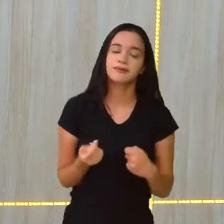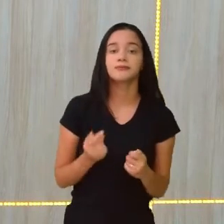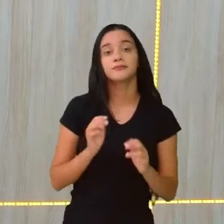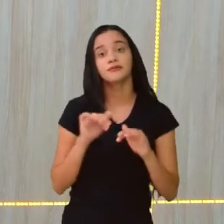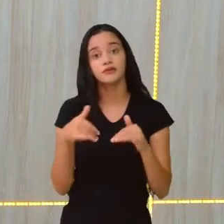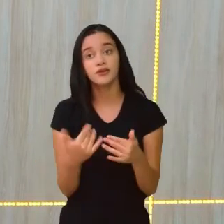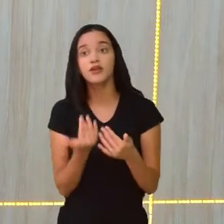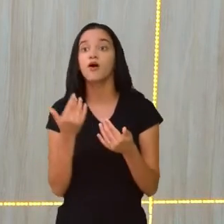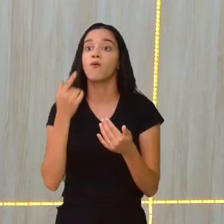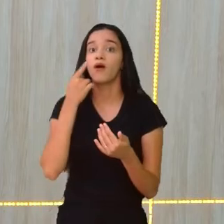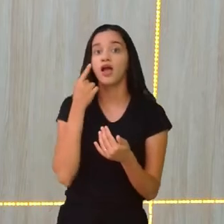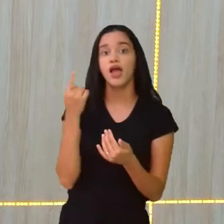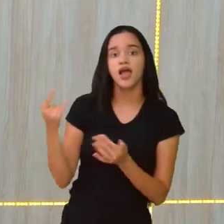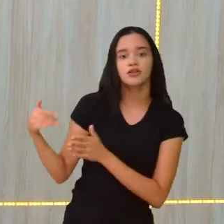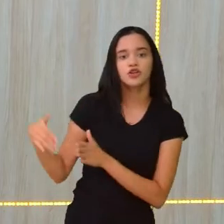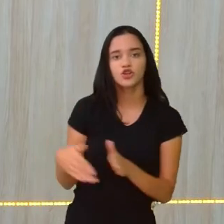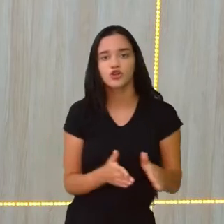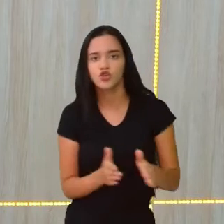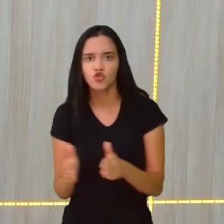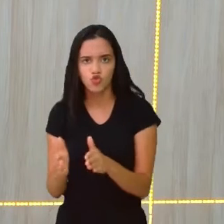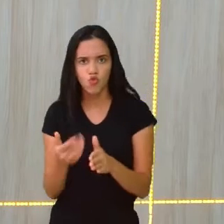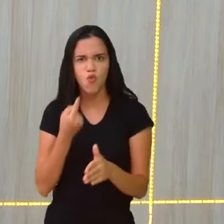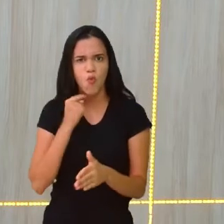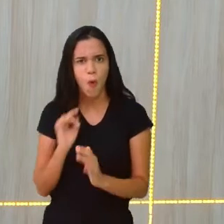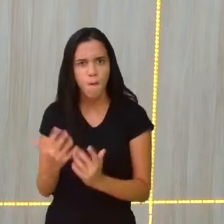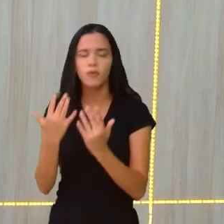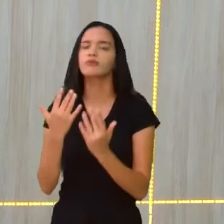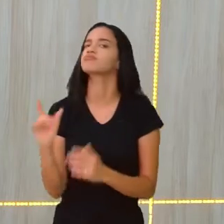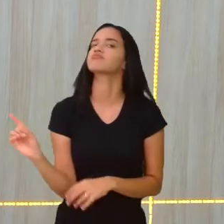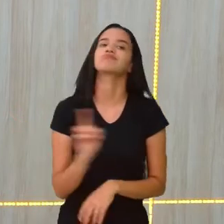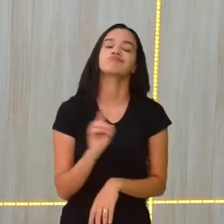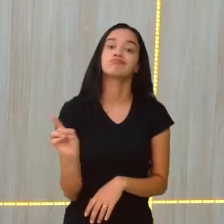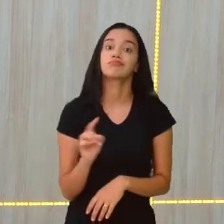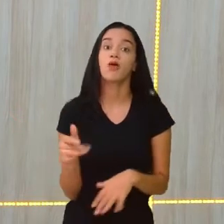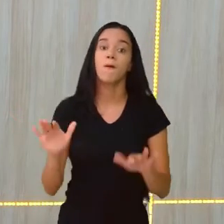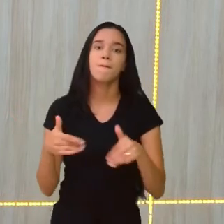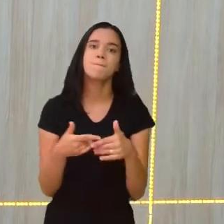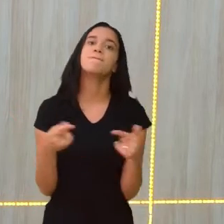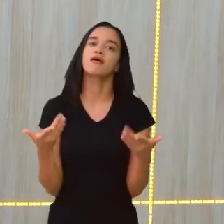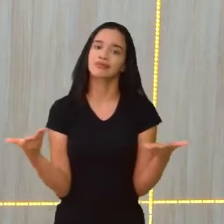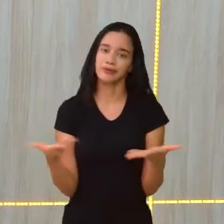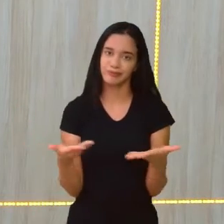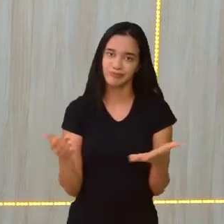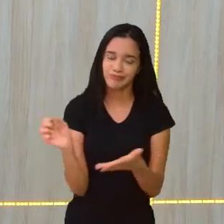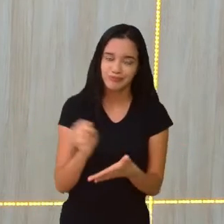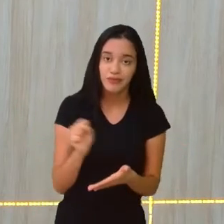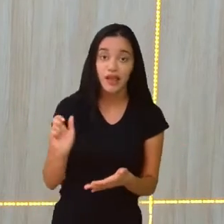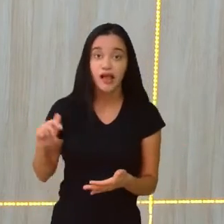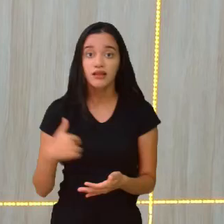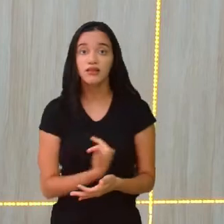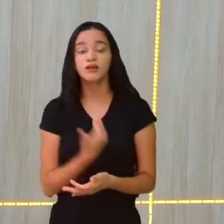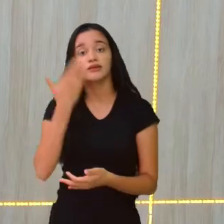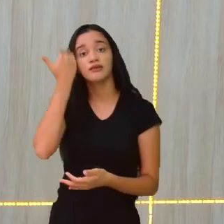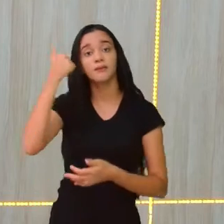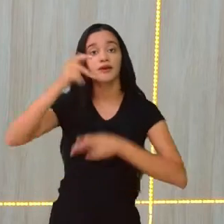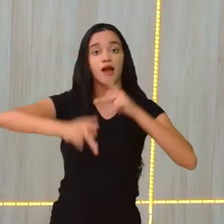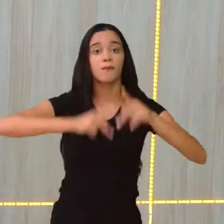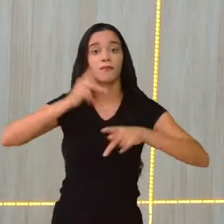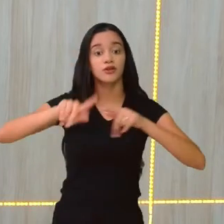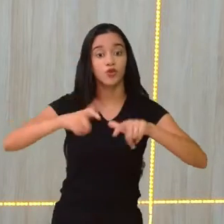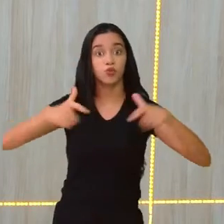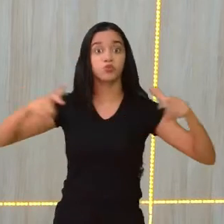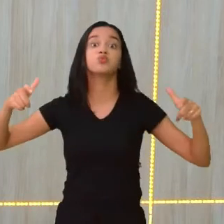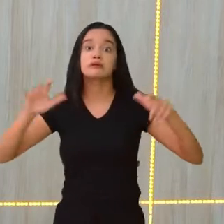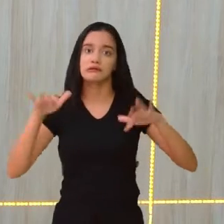Então, esse rio, ele não era tão poluído como está agora. Então, nós sabemos que a população cresceu, né?